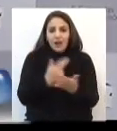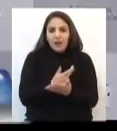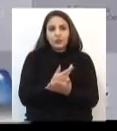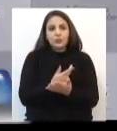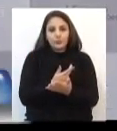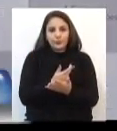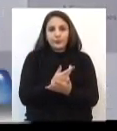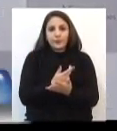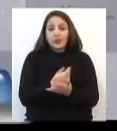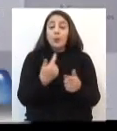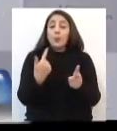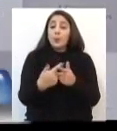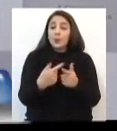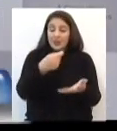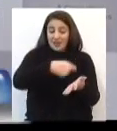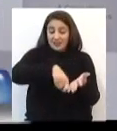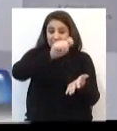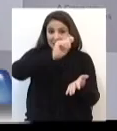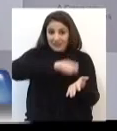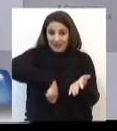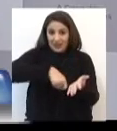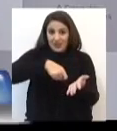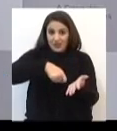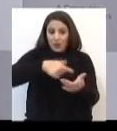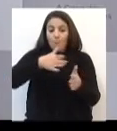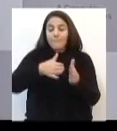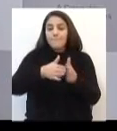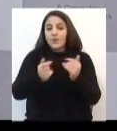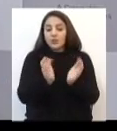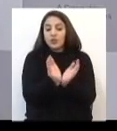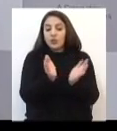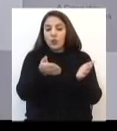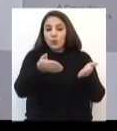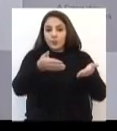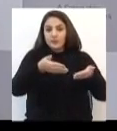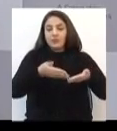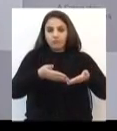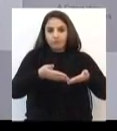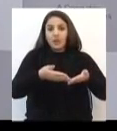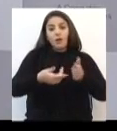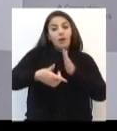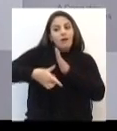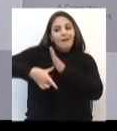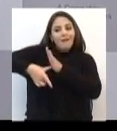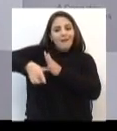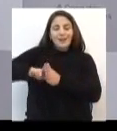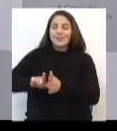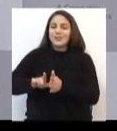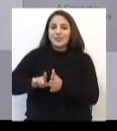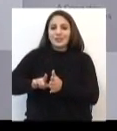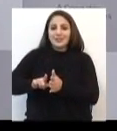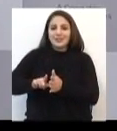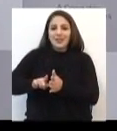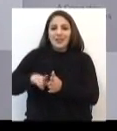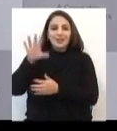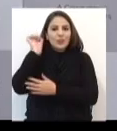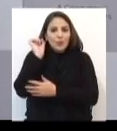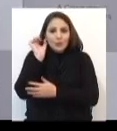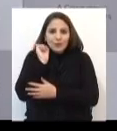meia-culpa em assinar um pedido de uma comissão parlamentar de inquérito antes de escutar